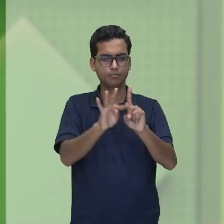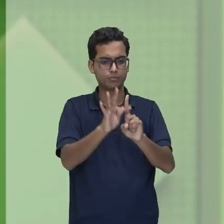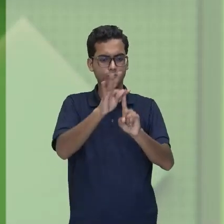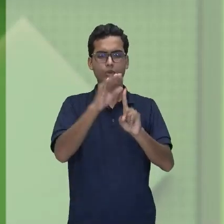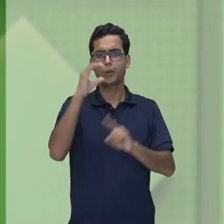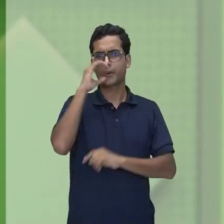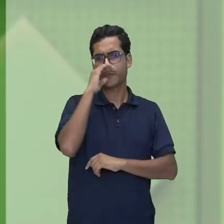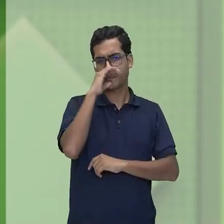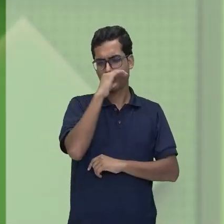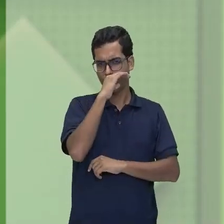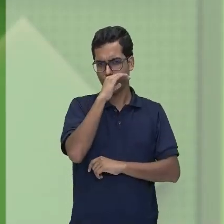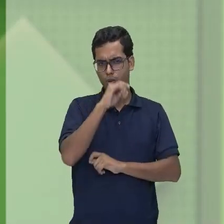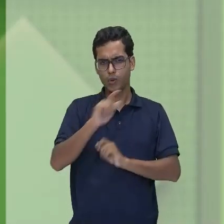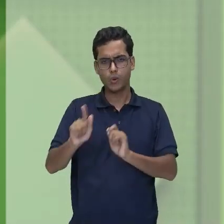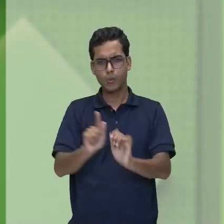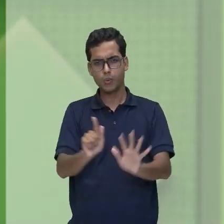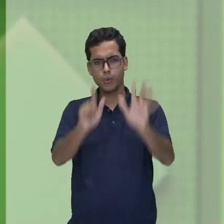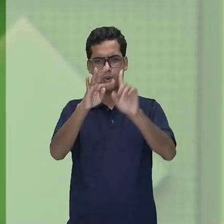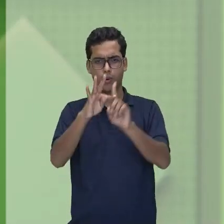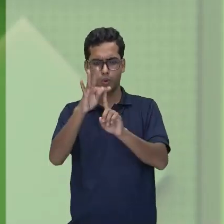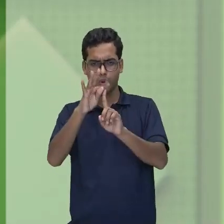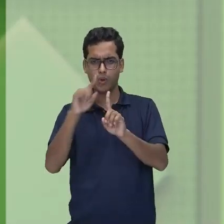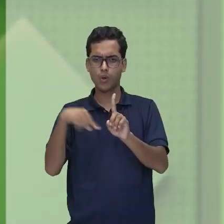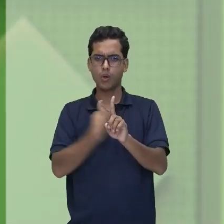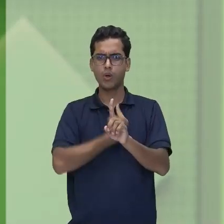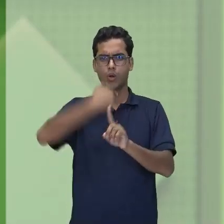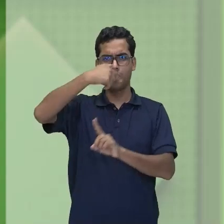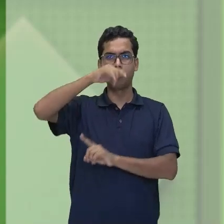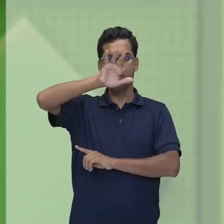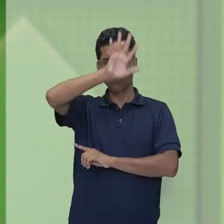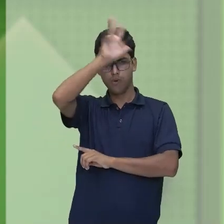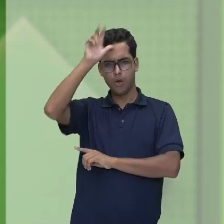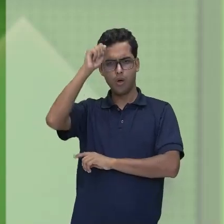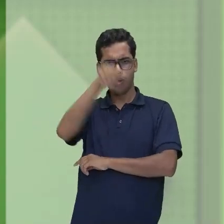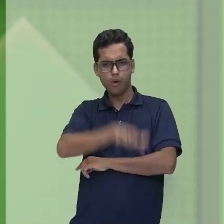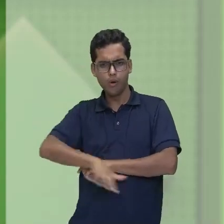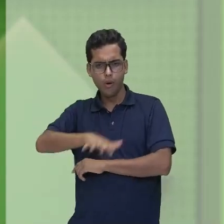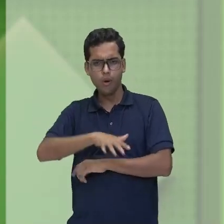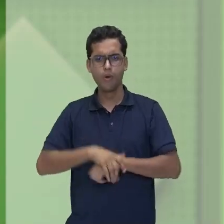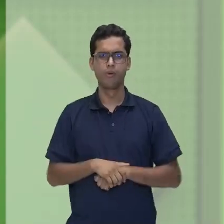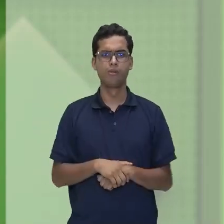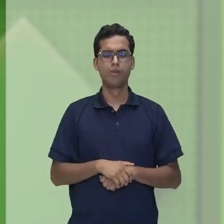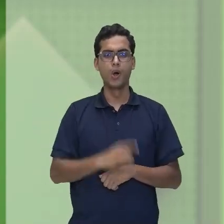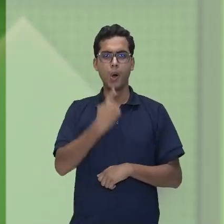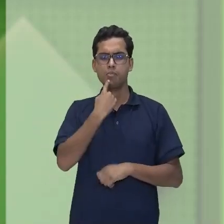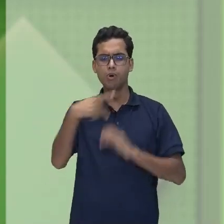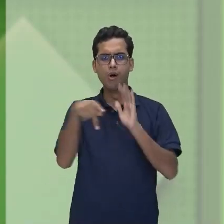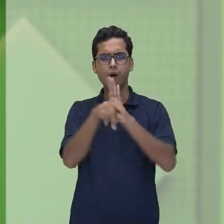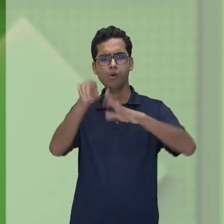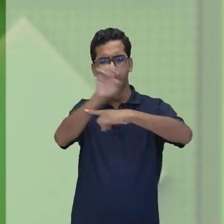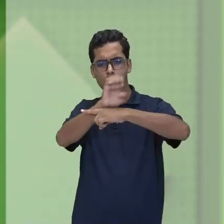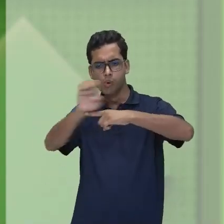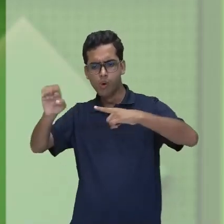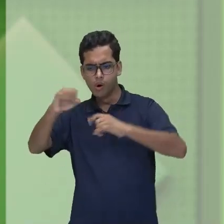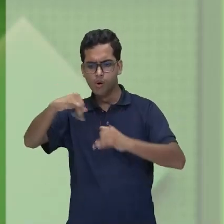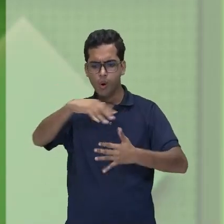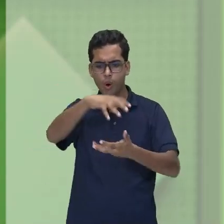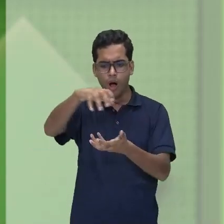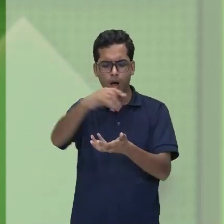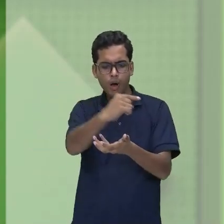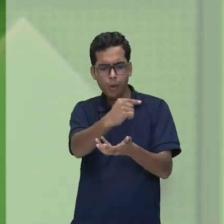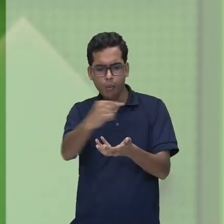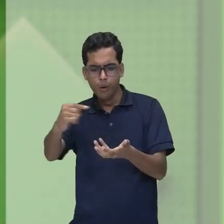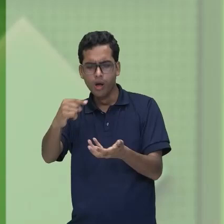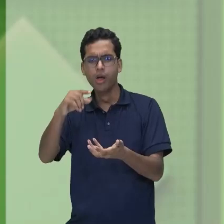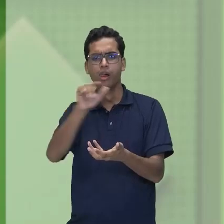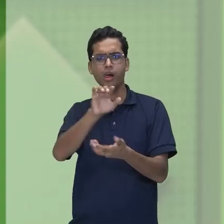estamos aí próximos, né, à linha do Equador, que é a região do globo que mais recebe luz do Sol. E se